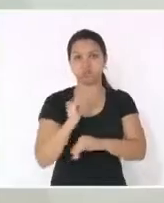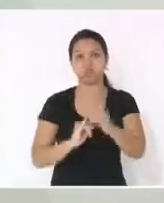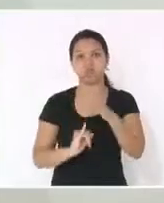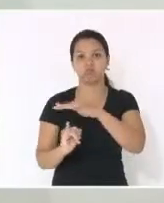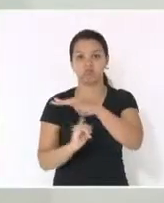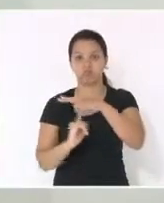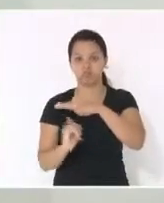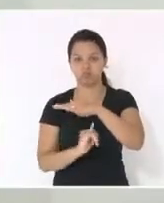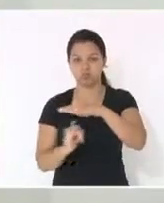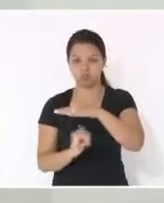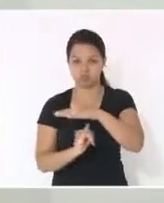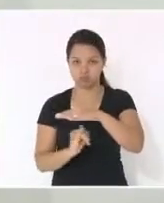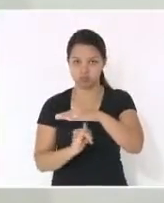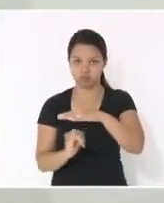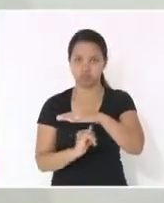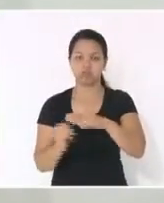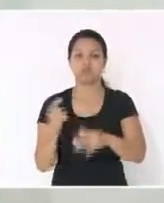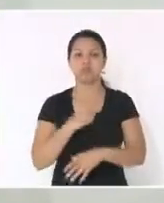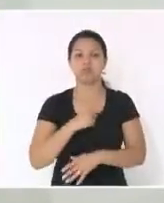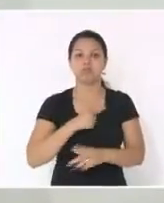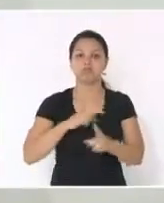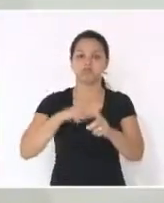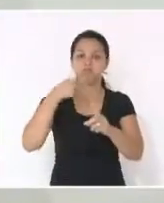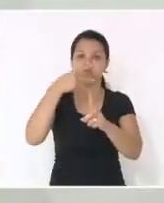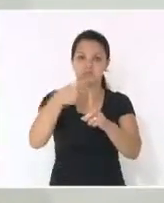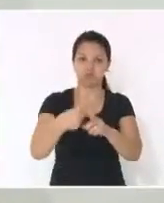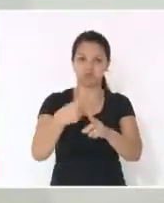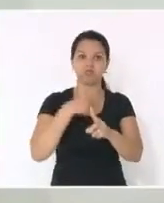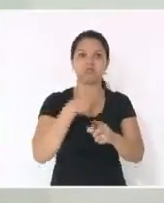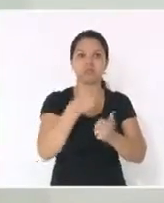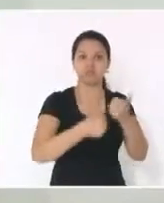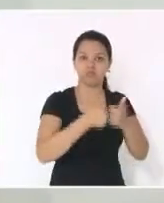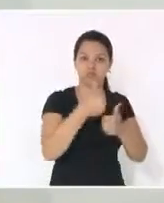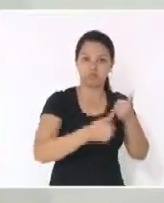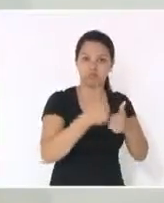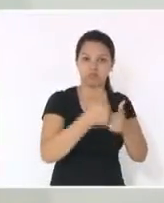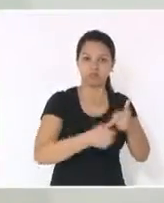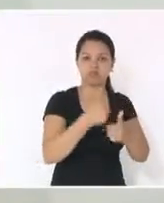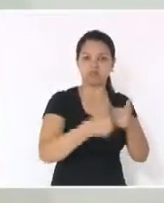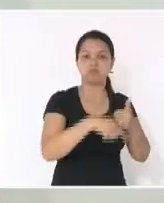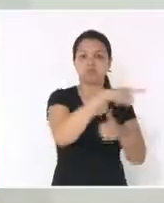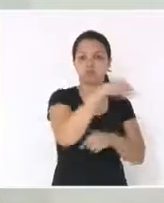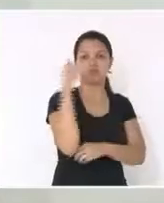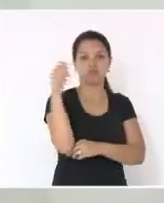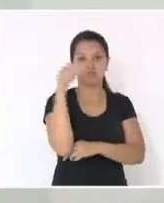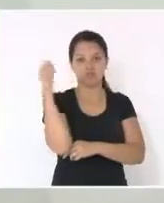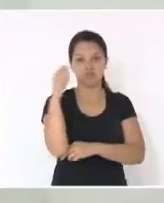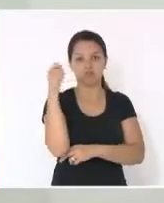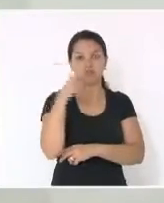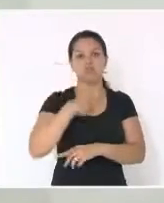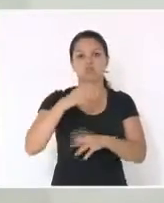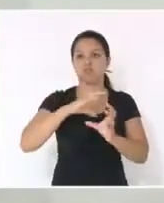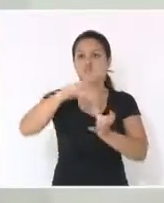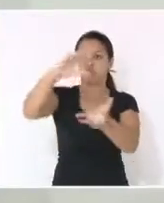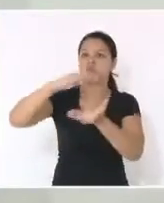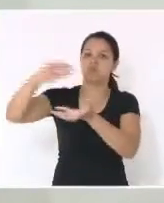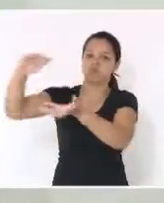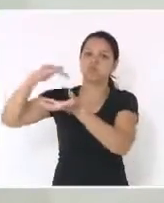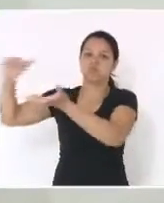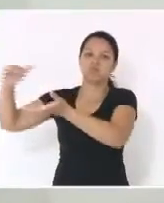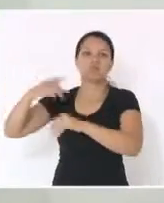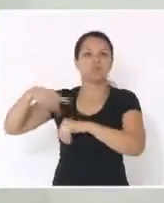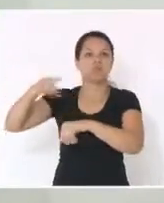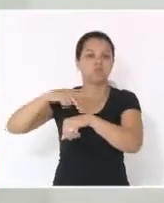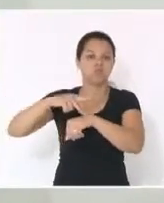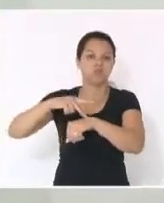do rio grande do sul beneficiamos e exportamos para alguns países e também para alguma parte do brasil também perdendo